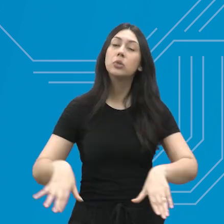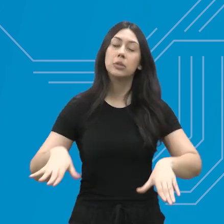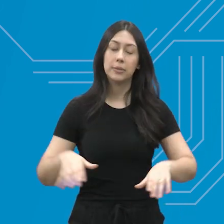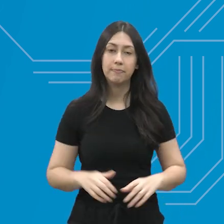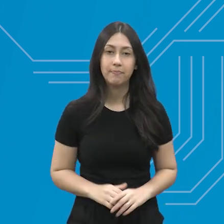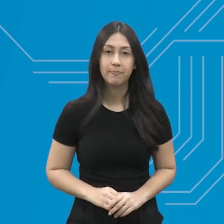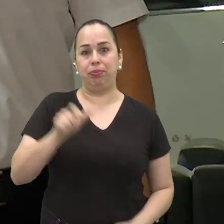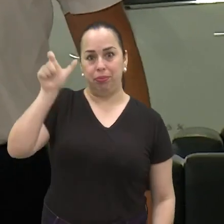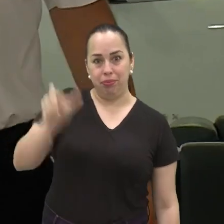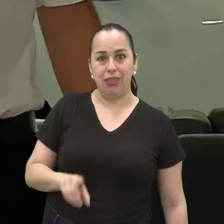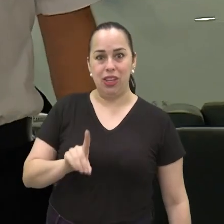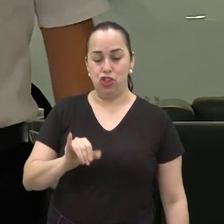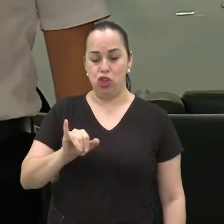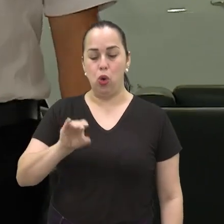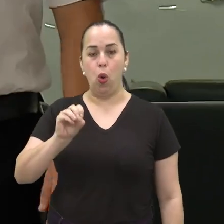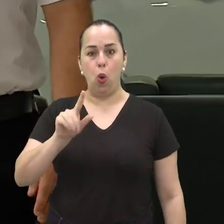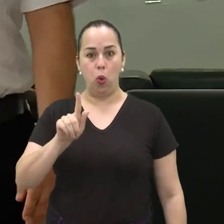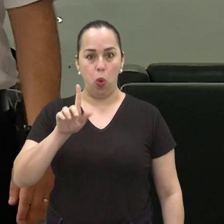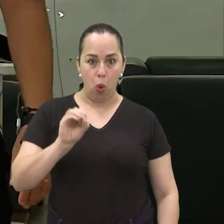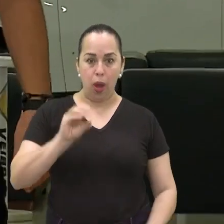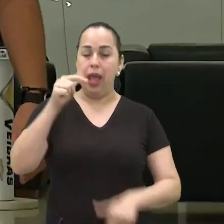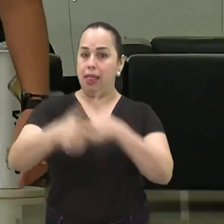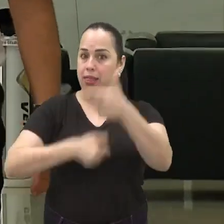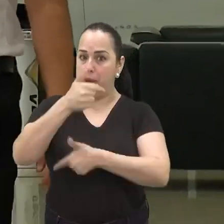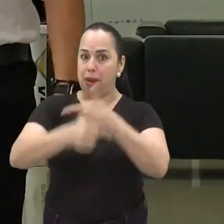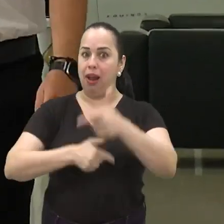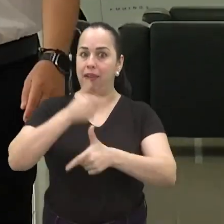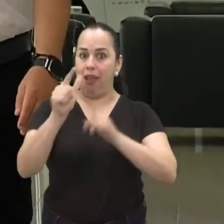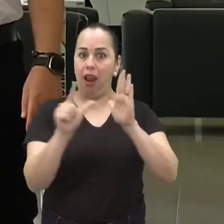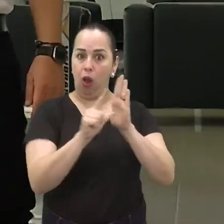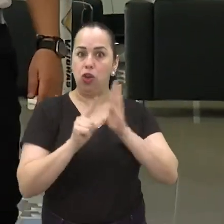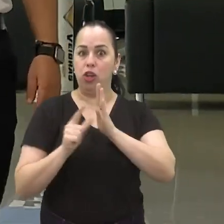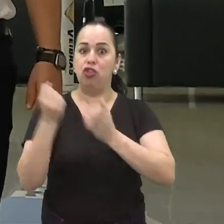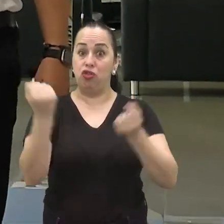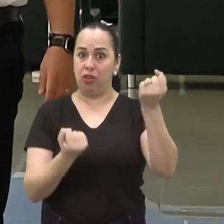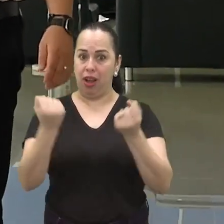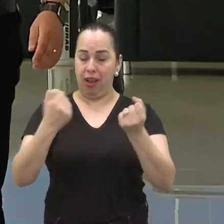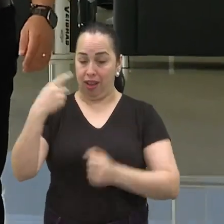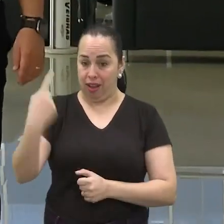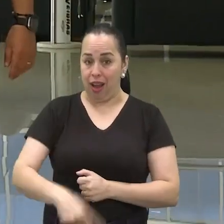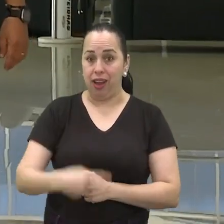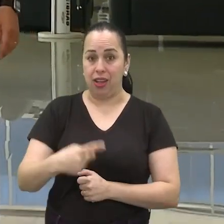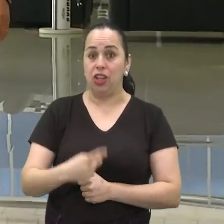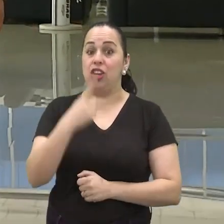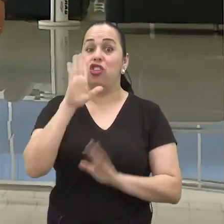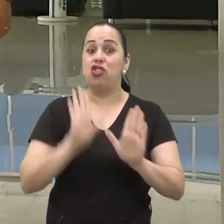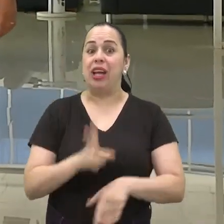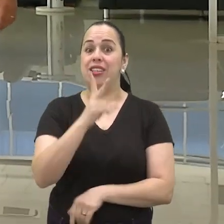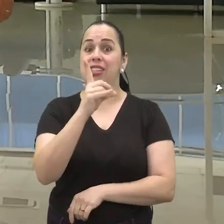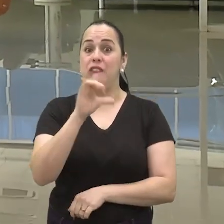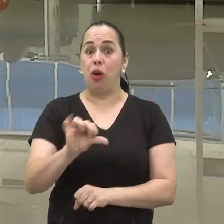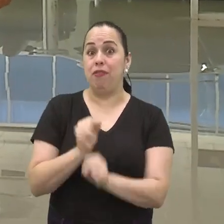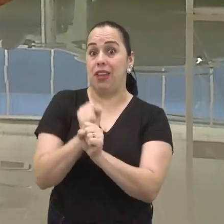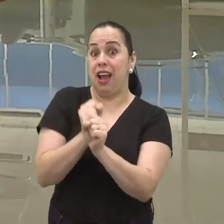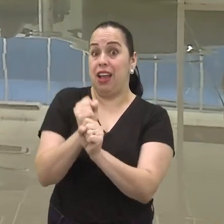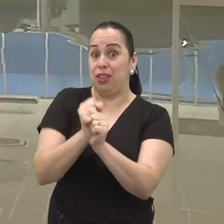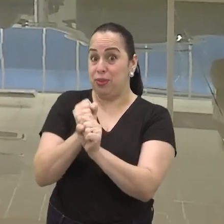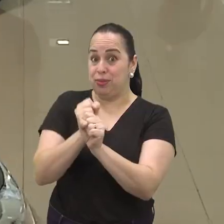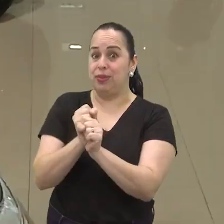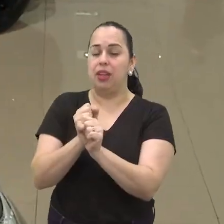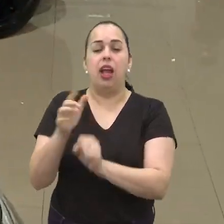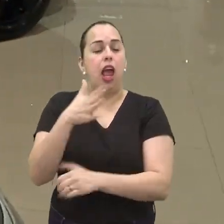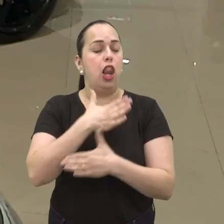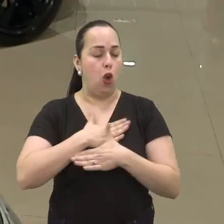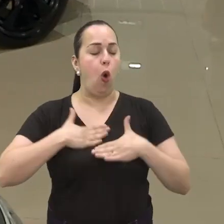o estresse. Esse é o Diogo. Ele trabalha nessa concessionária na zona leste da cidade há 19